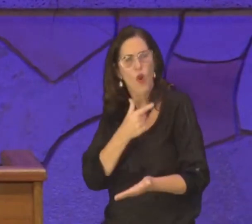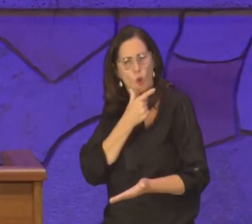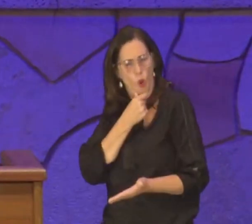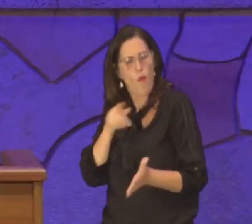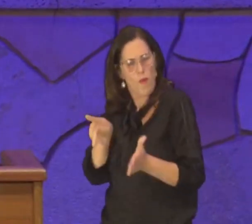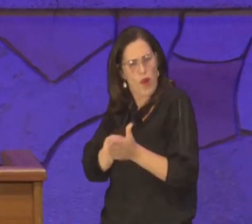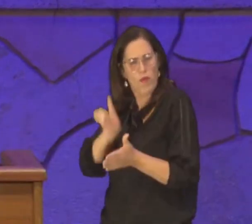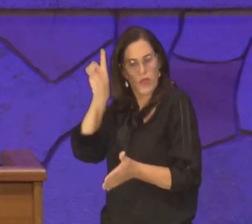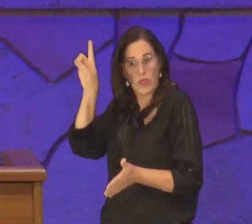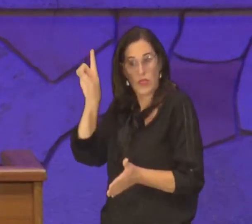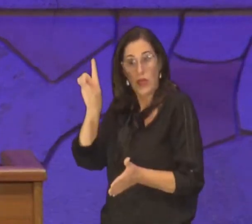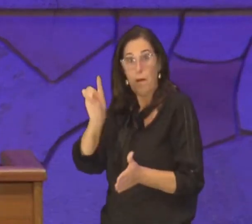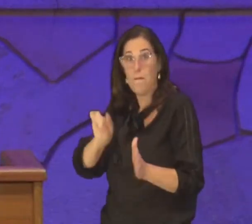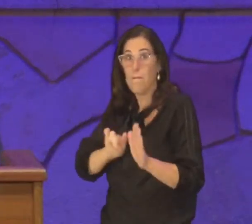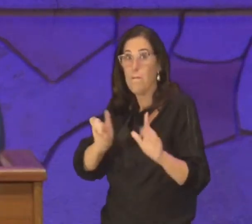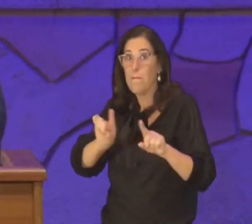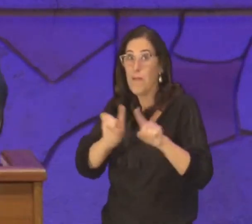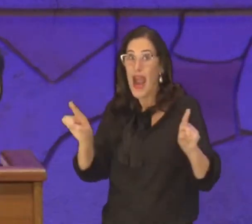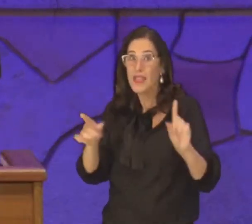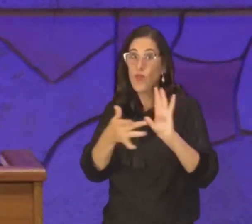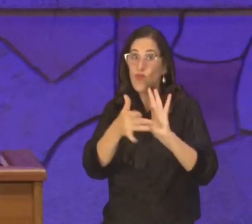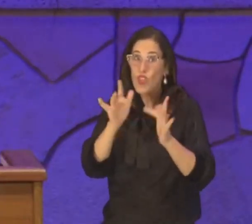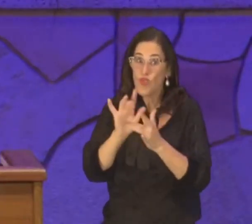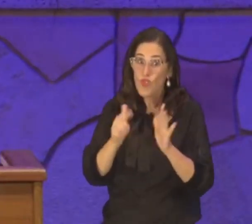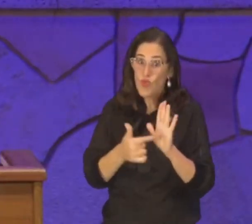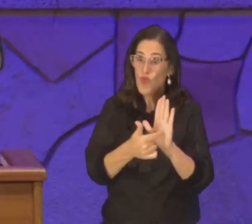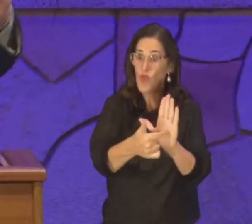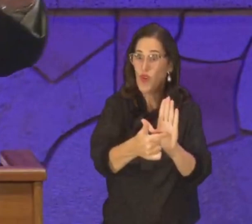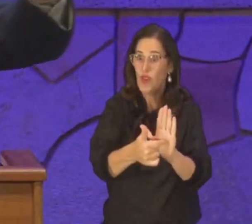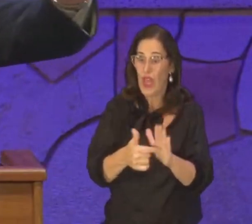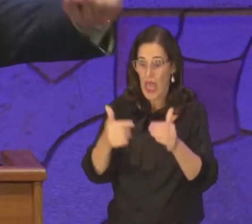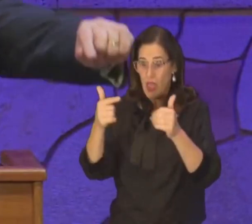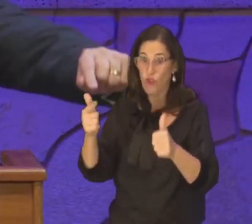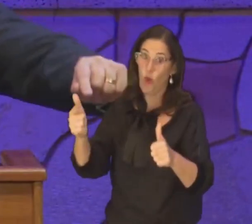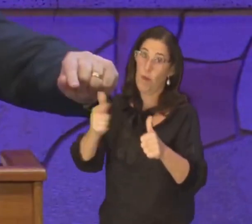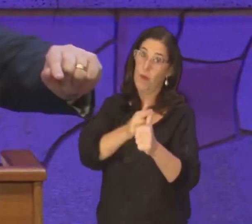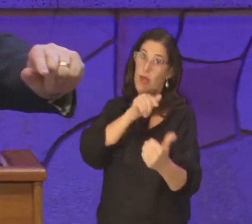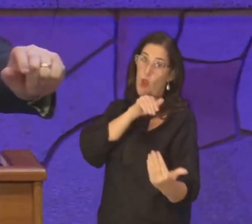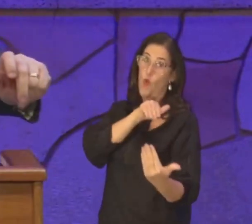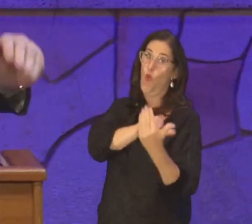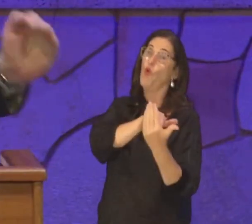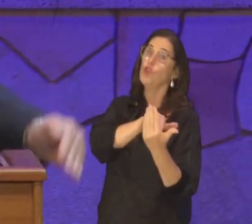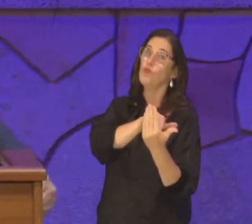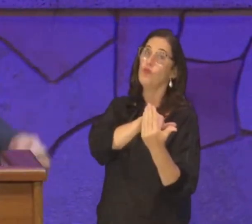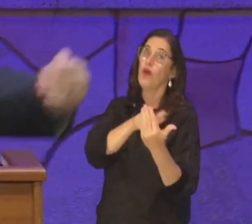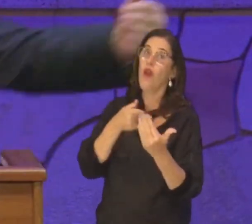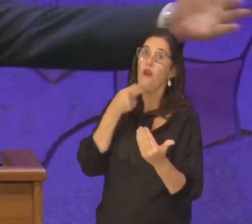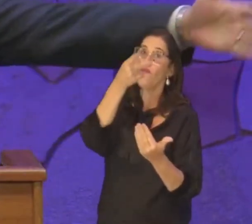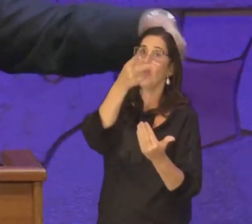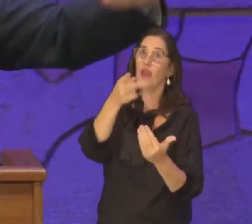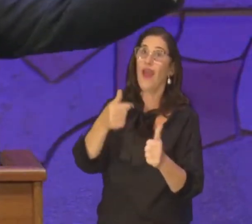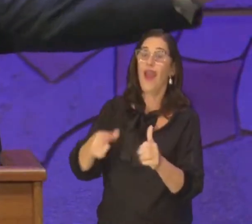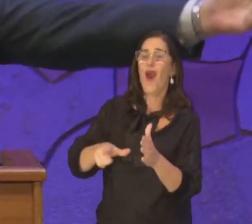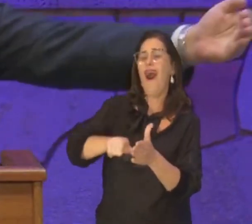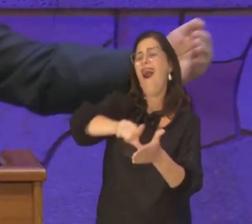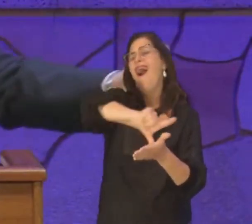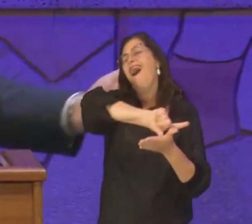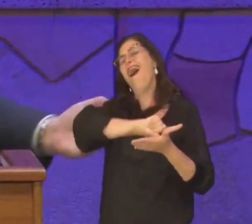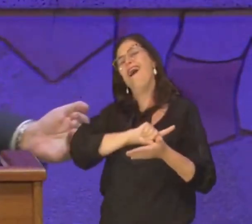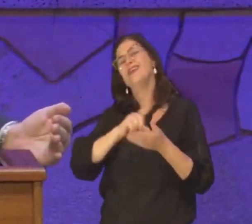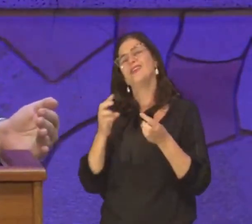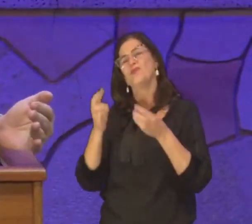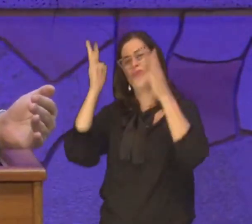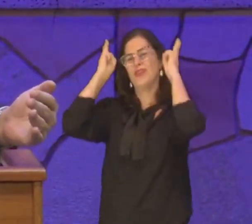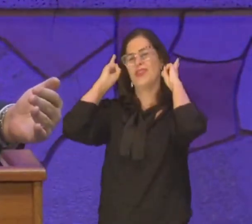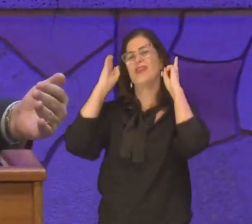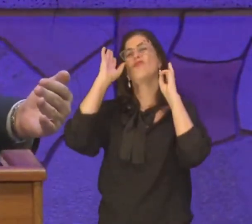Mas quando o Messias se apresenta, e Jesus vai dizer assim: eu sou o primeiro e o último, ele está dizendo: eu venho antes de